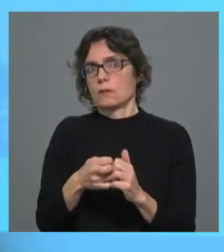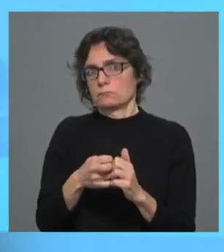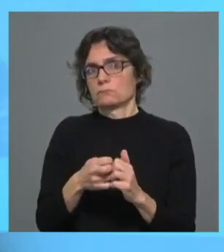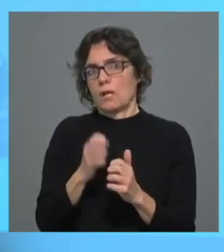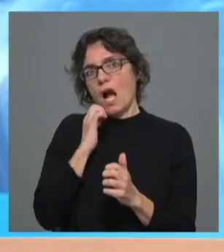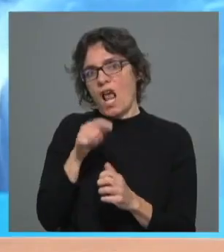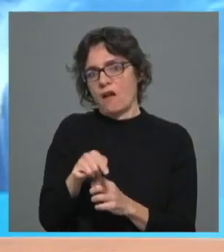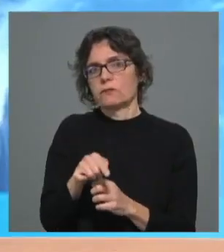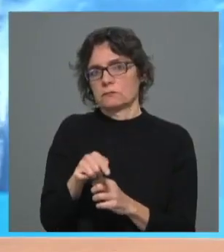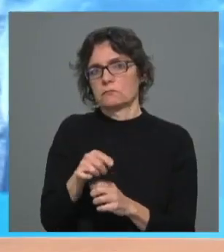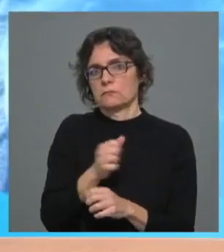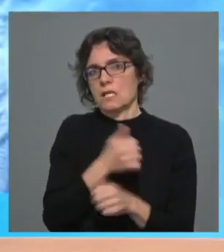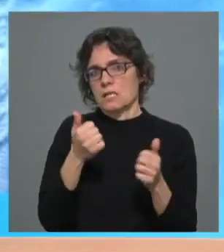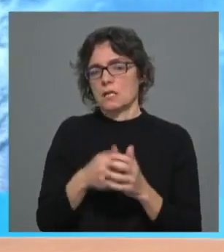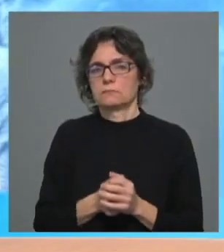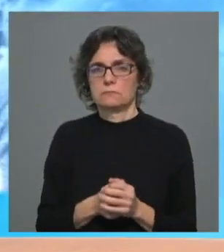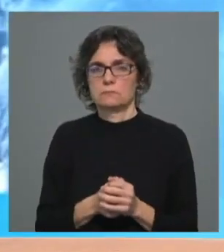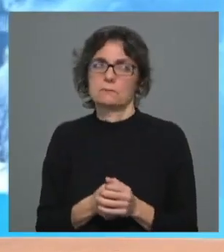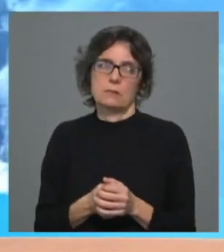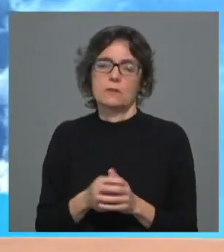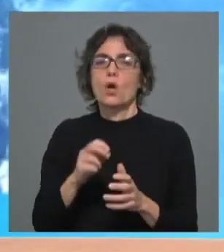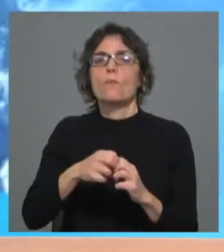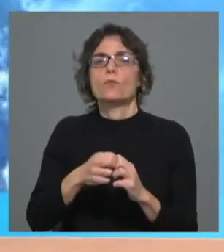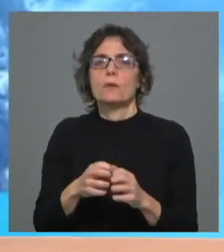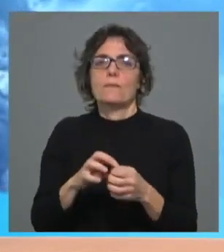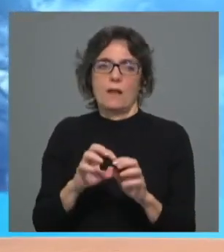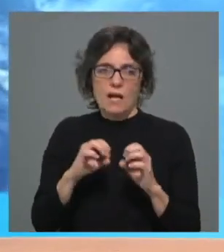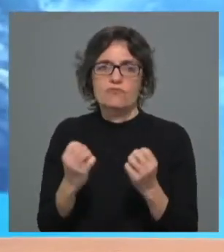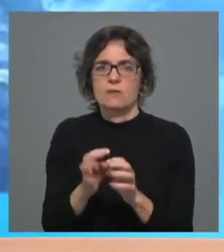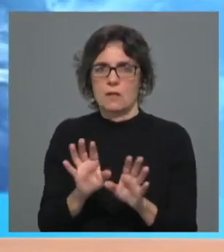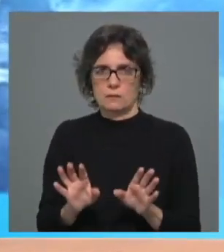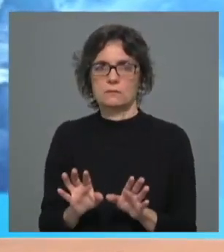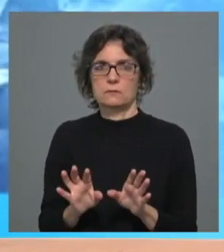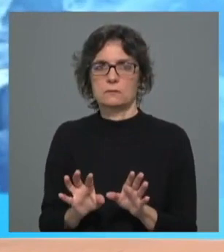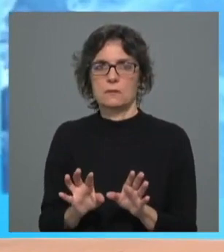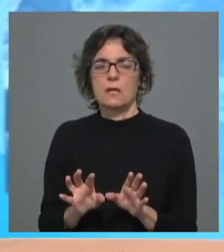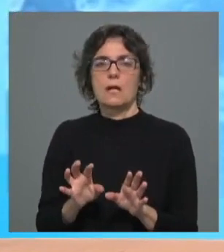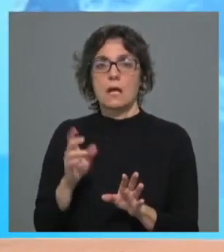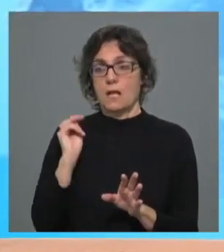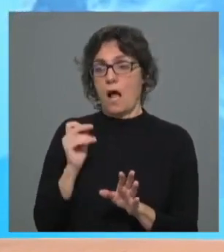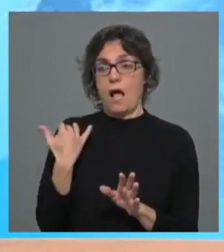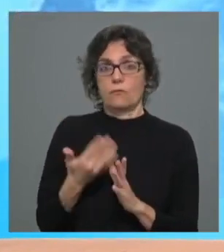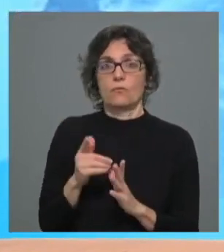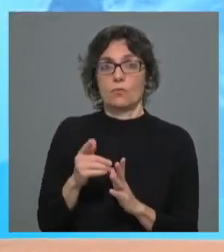é um problema da sociedade é um problema que se tem a gravar nos últimos anos